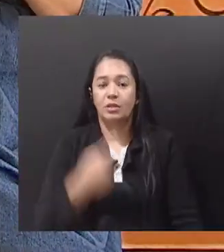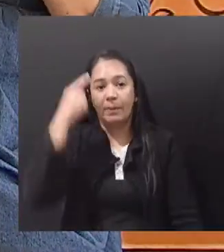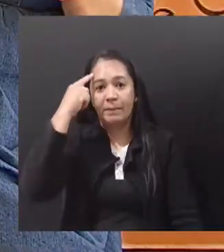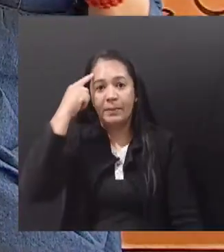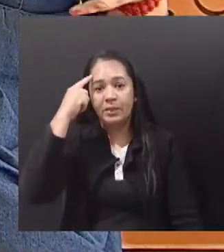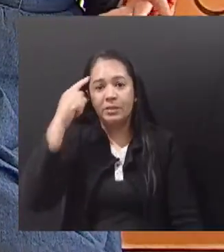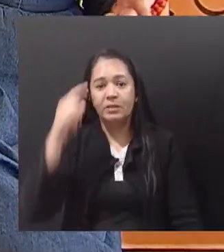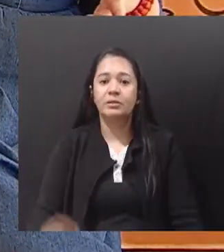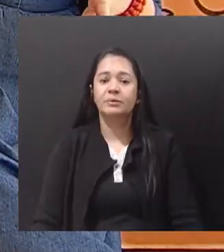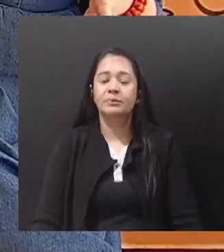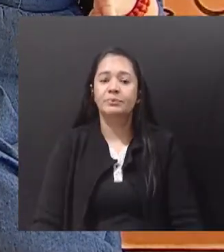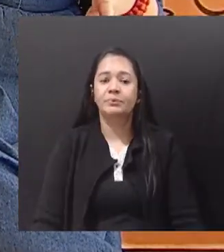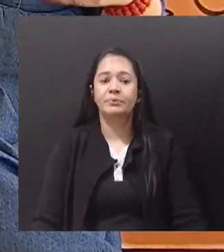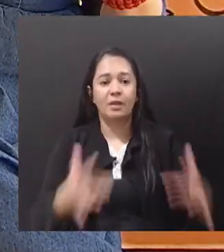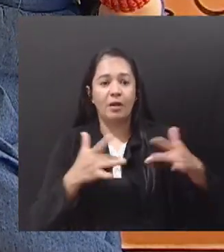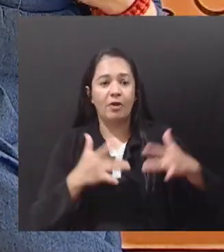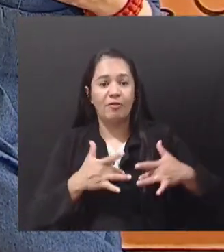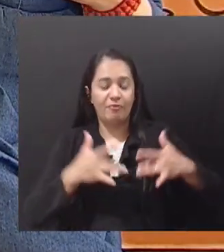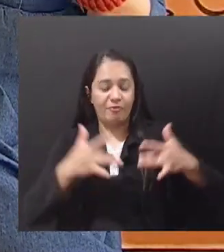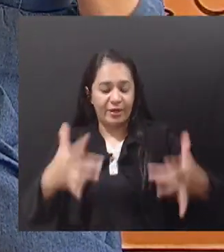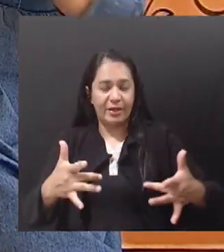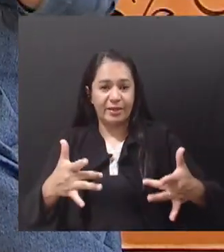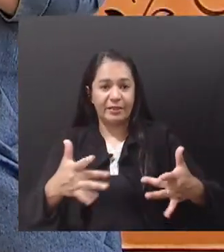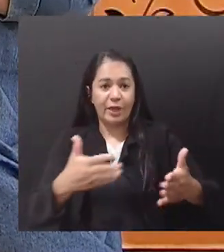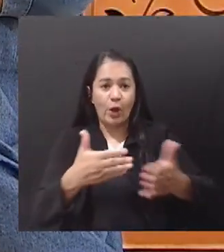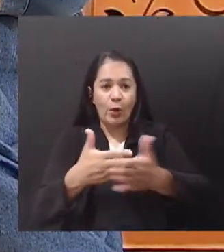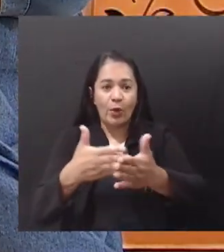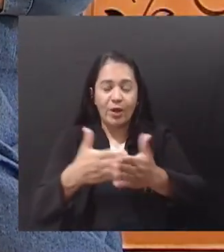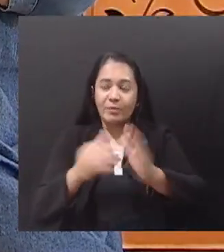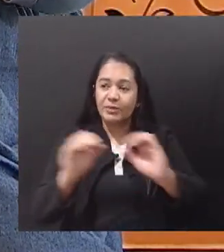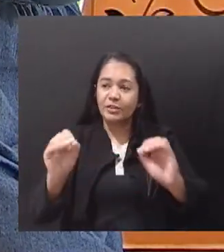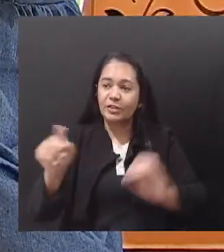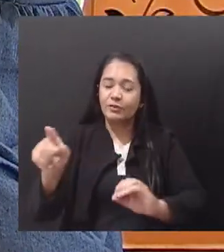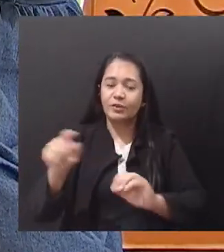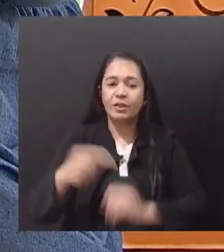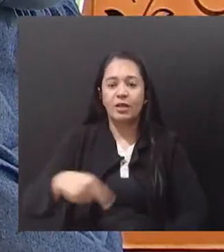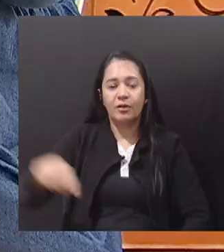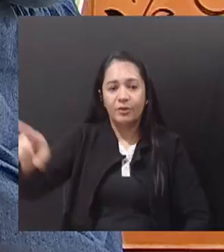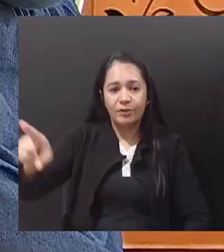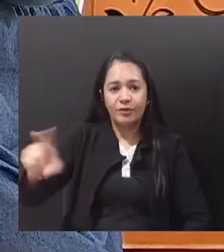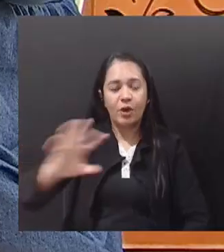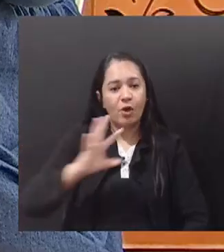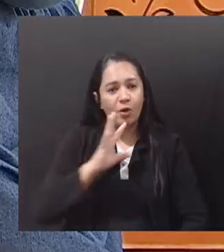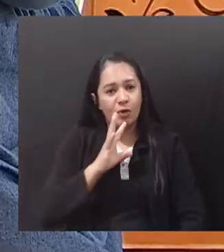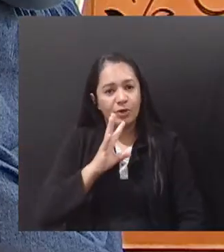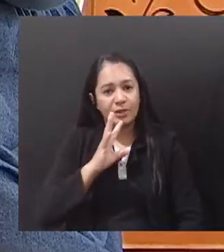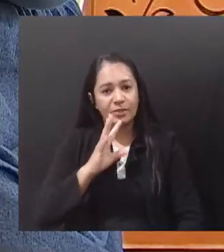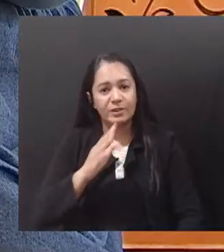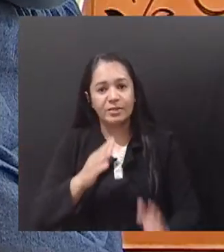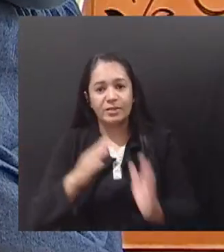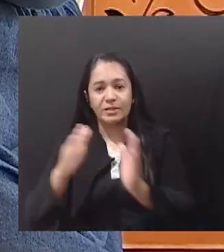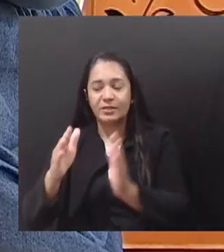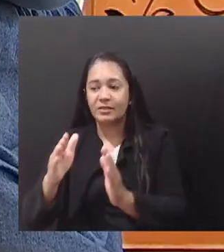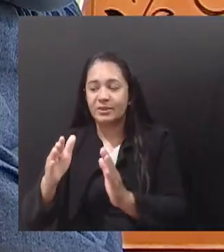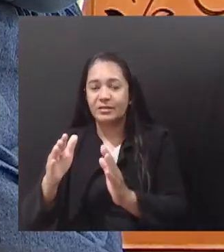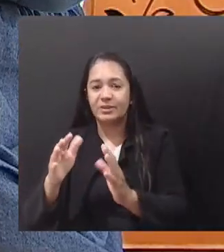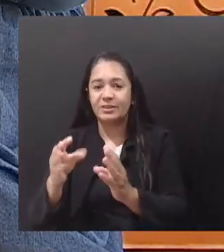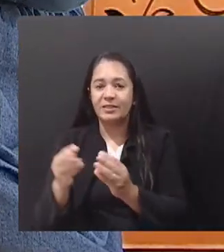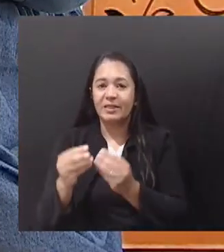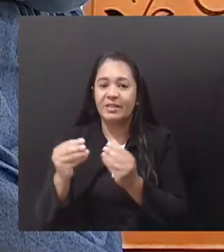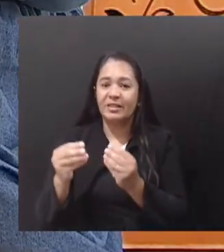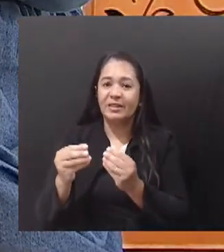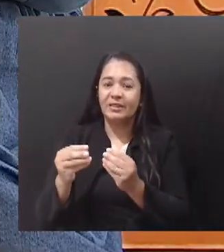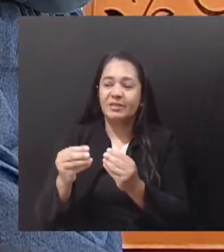termo, fraternidade sem fronteiras, qual você conheceu a partir daquela massinha, né, que você